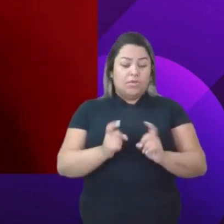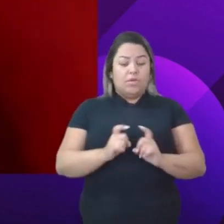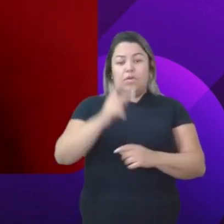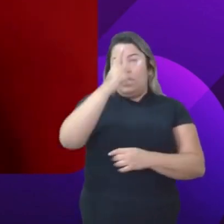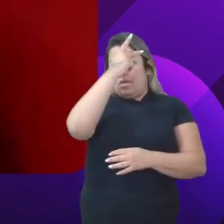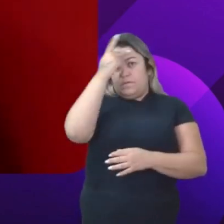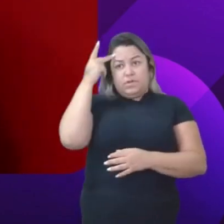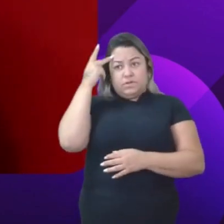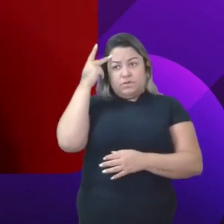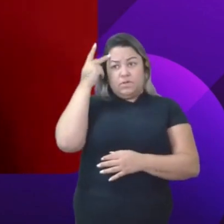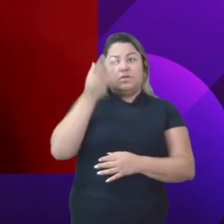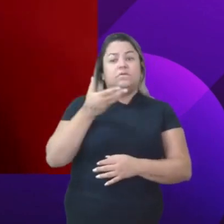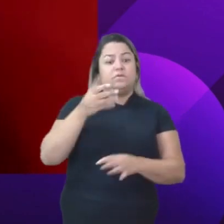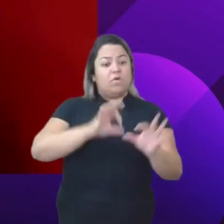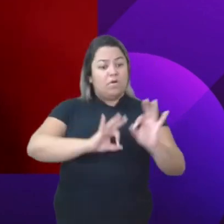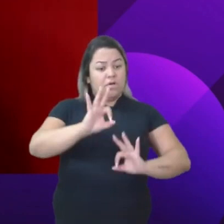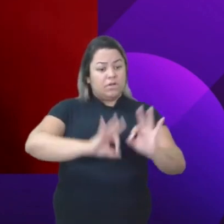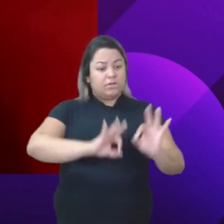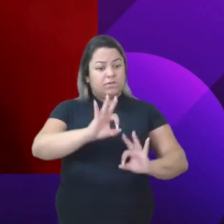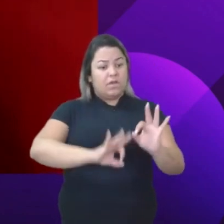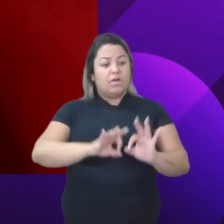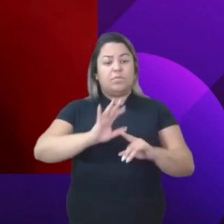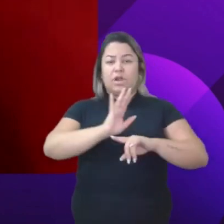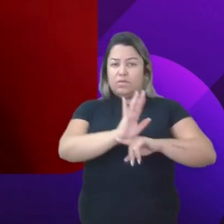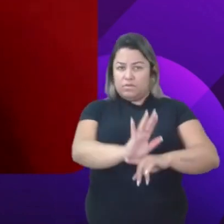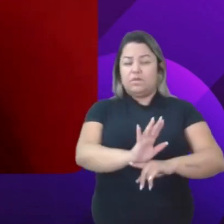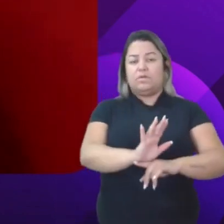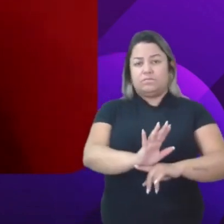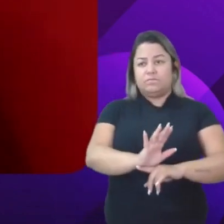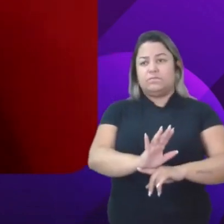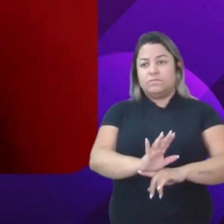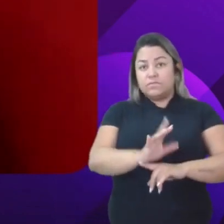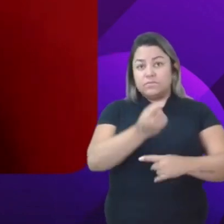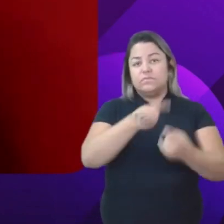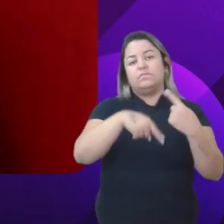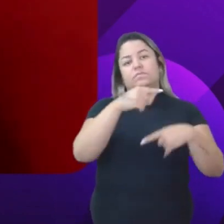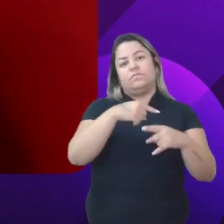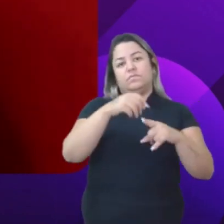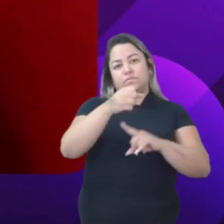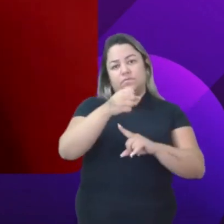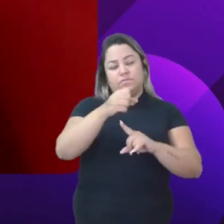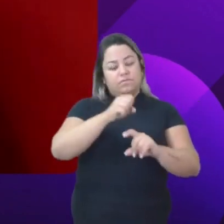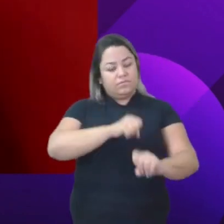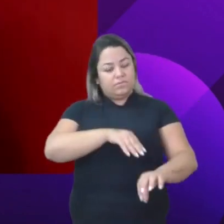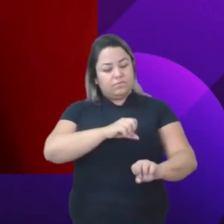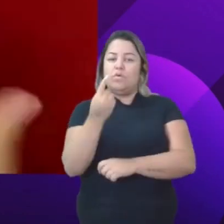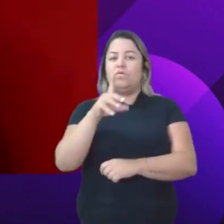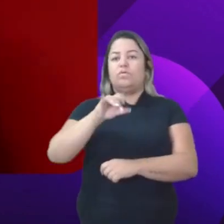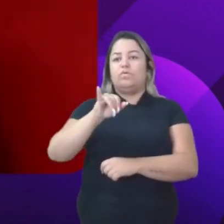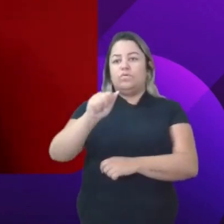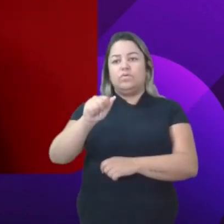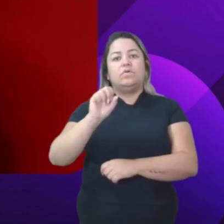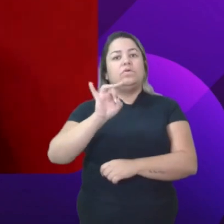pessoas que se organizam para ajudar na construção de uma educação antirracista.